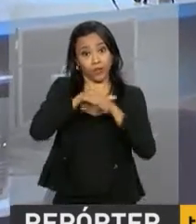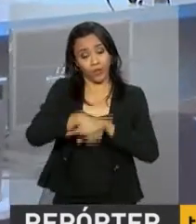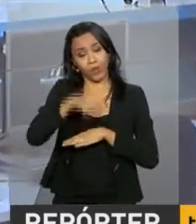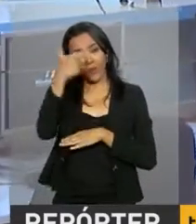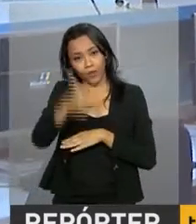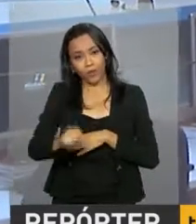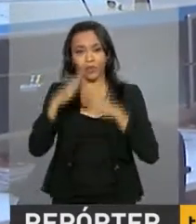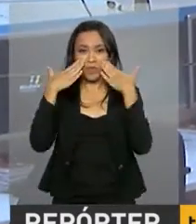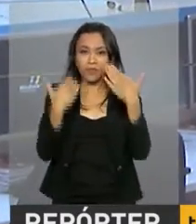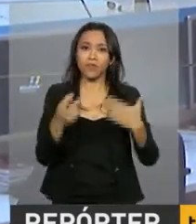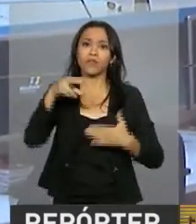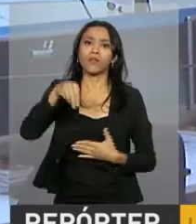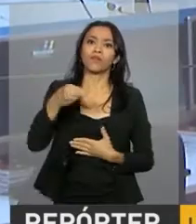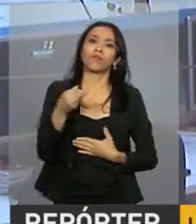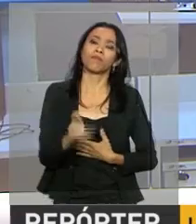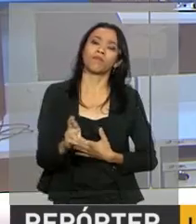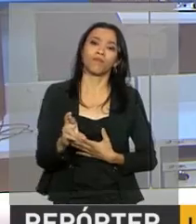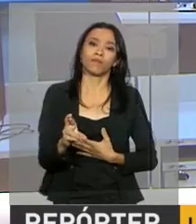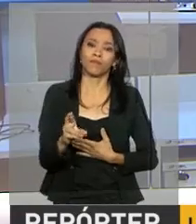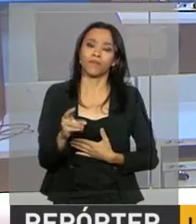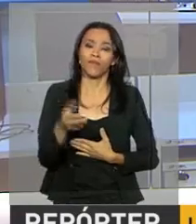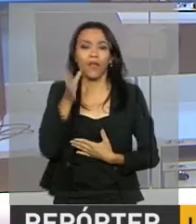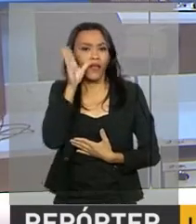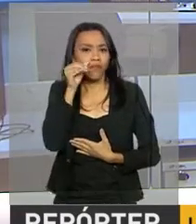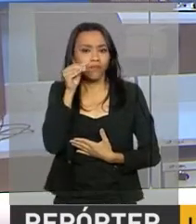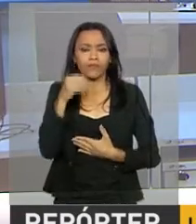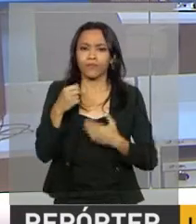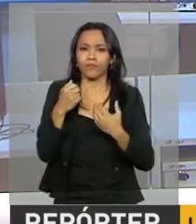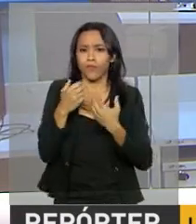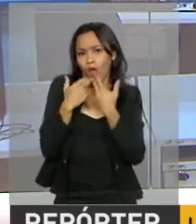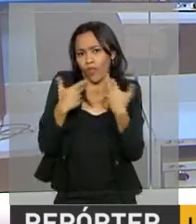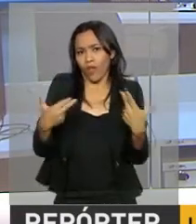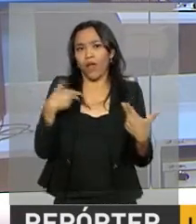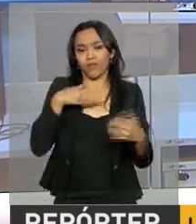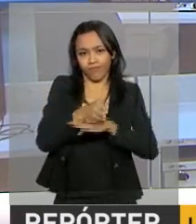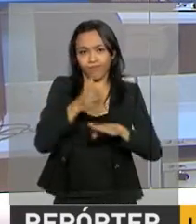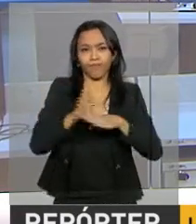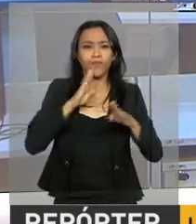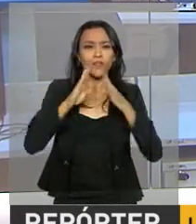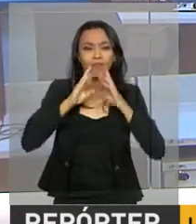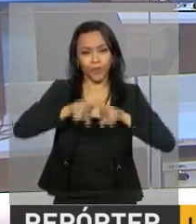próxima edição do Repórter NBR. Acompanhe também as novidades em nossas redes